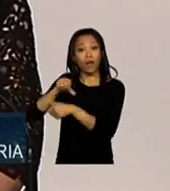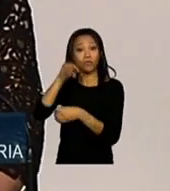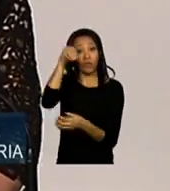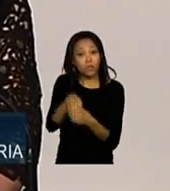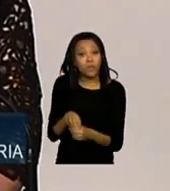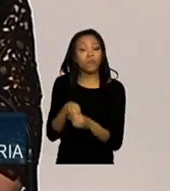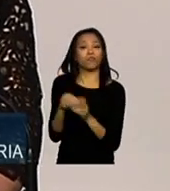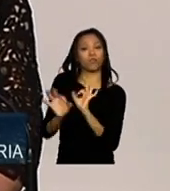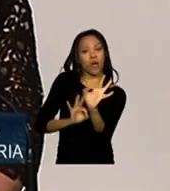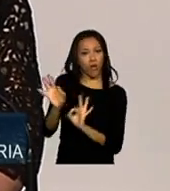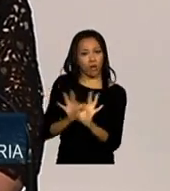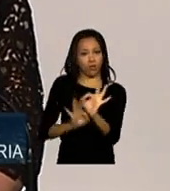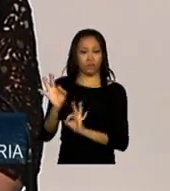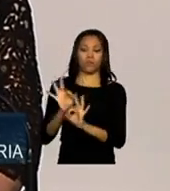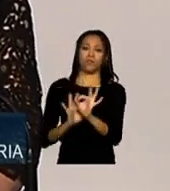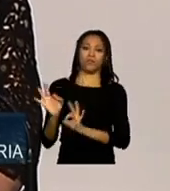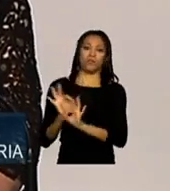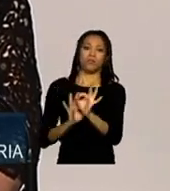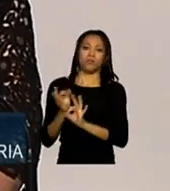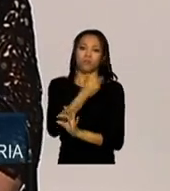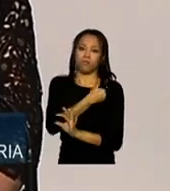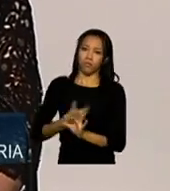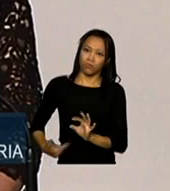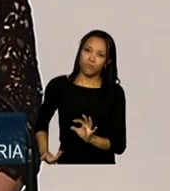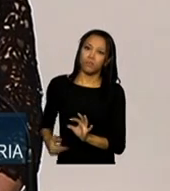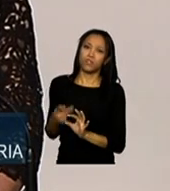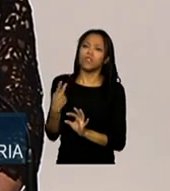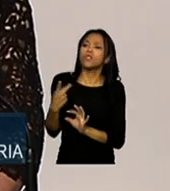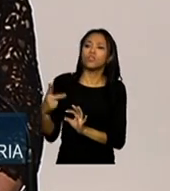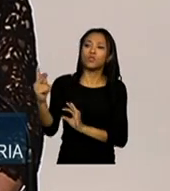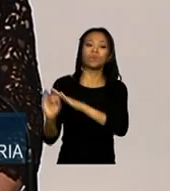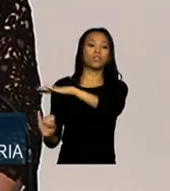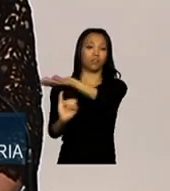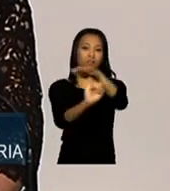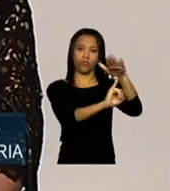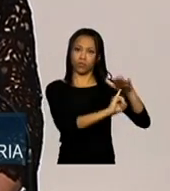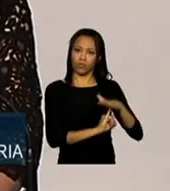estruturas institucionais e